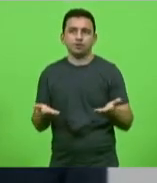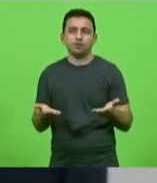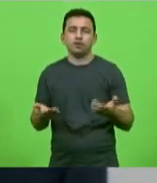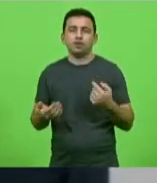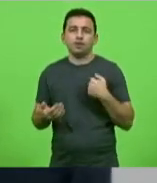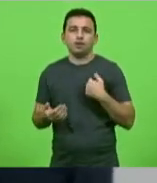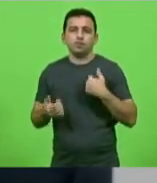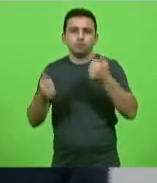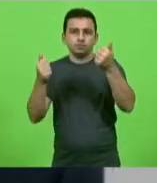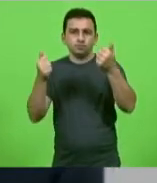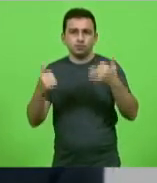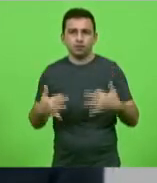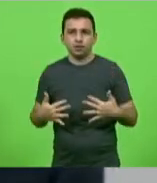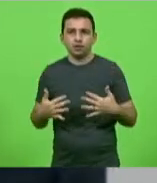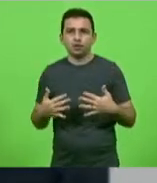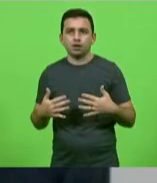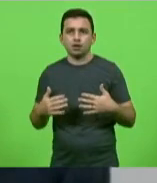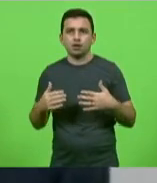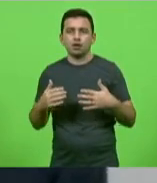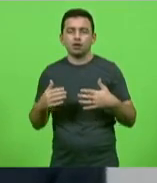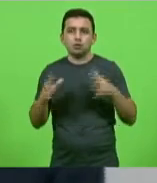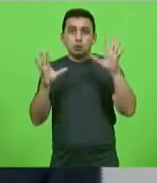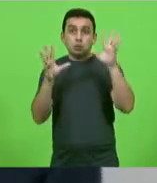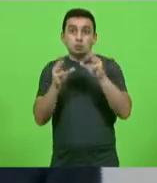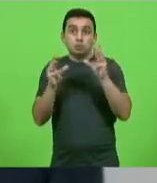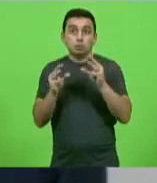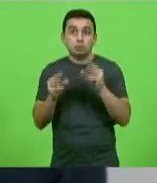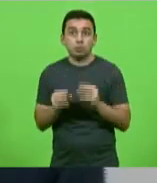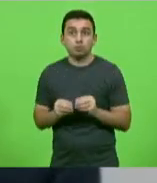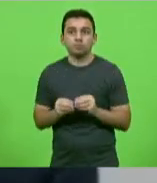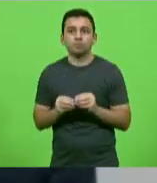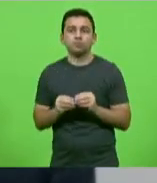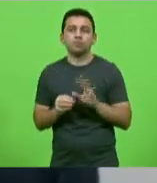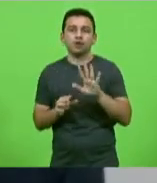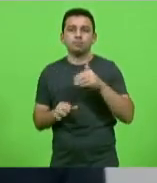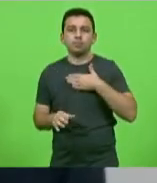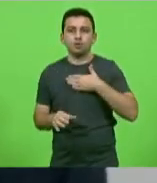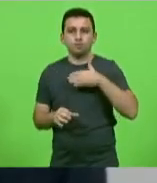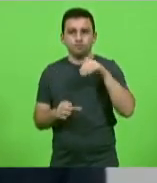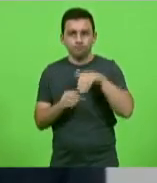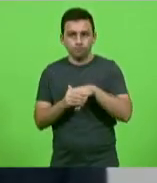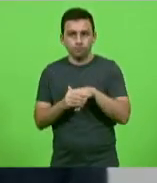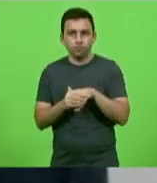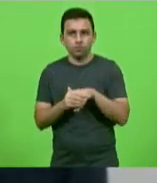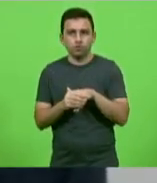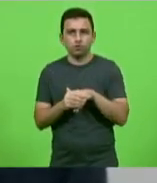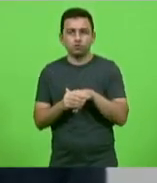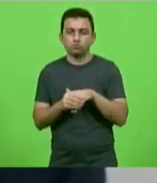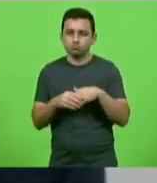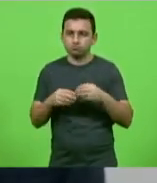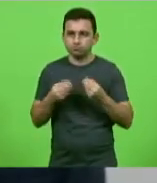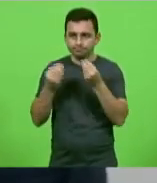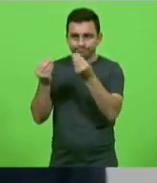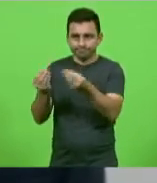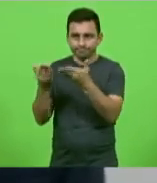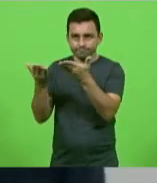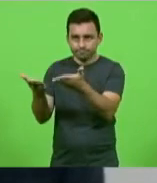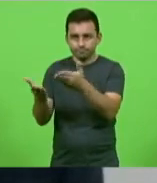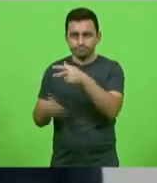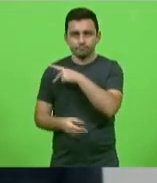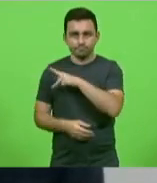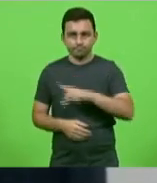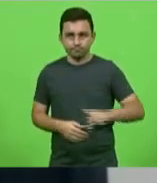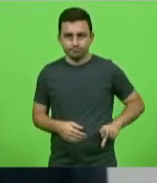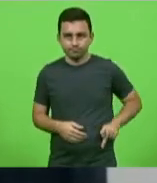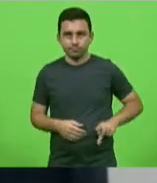aqui farei uma abordagem tópica e resumida. Porém, o voto que farei chegar à Sua Excelência, o Senhor Presidente do